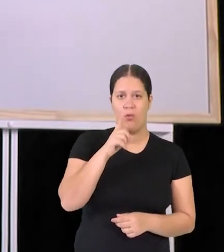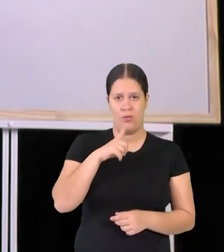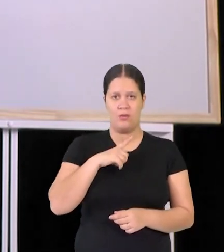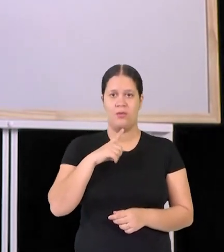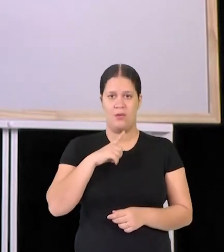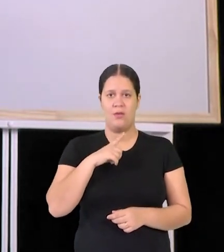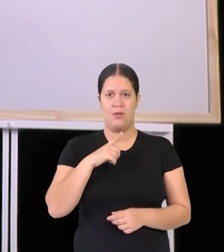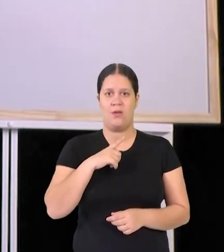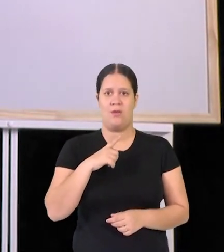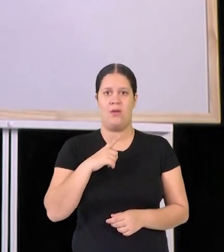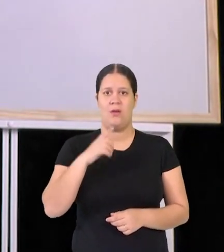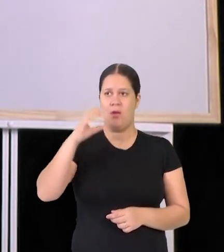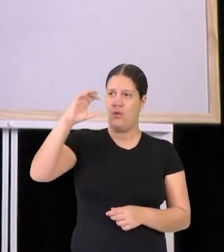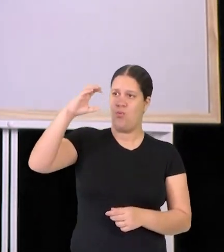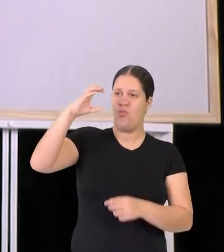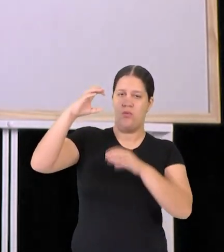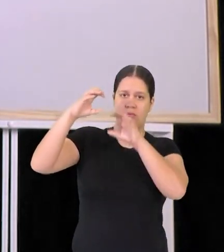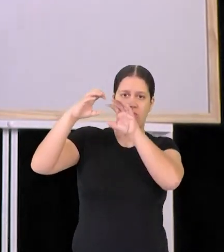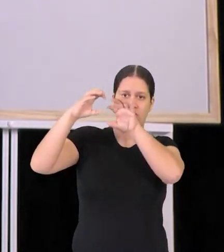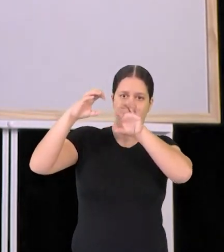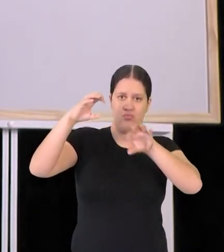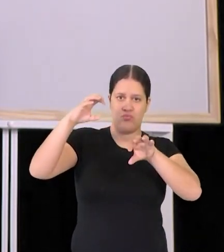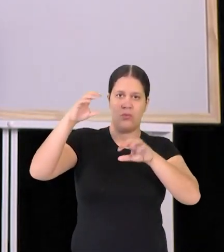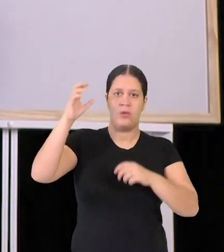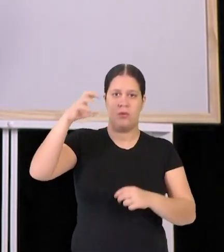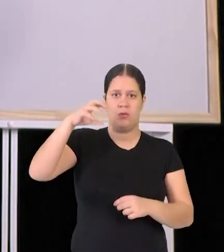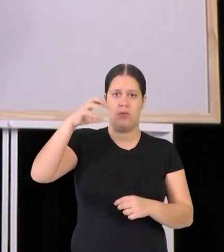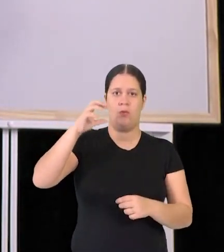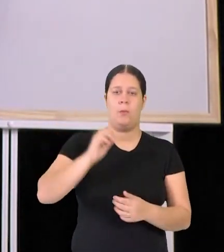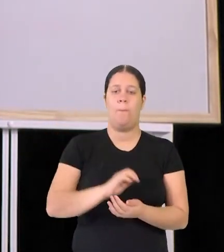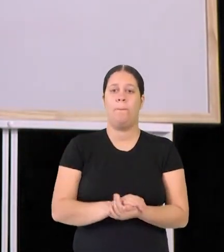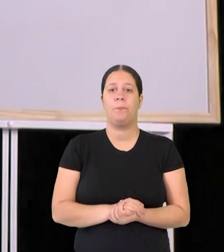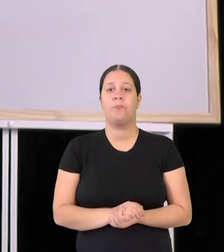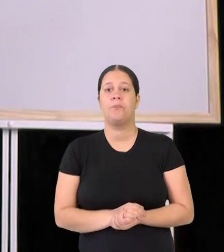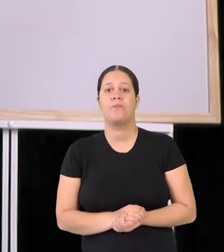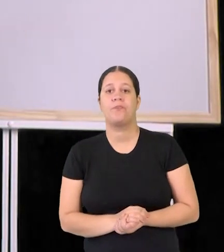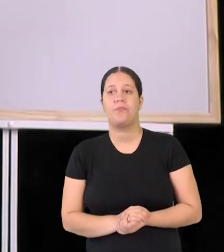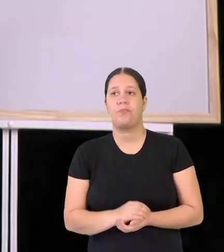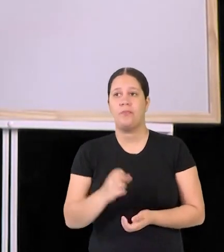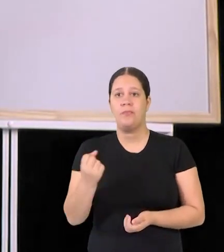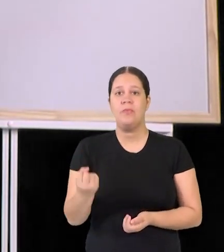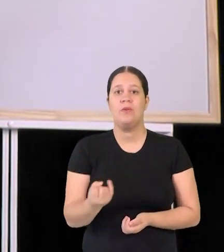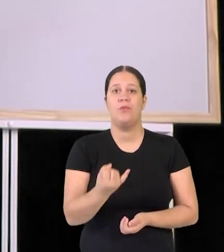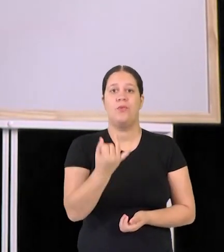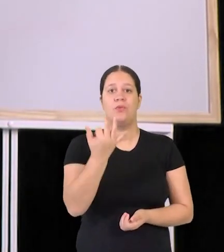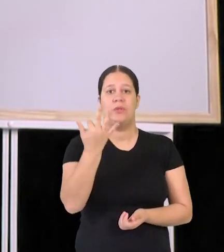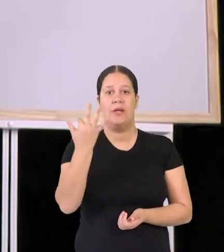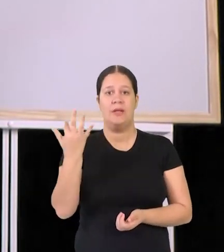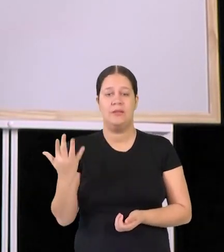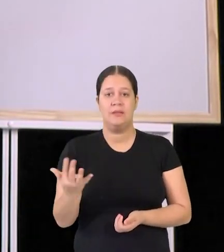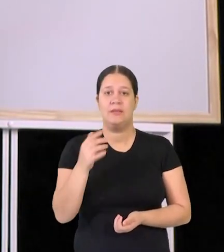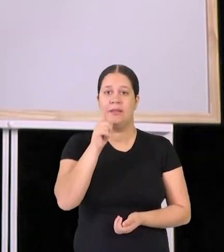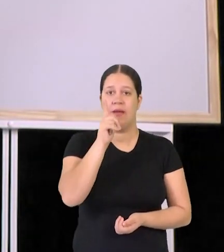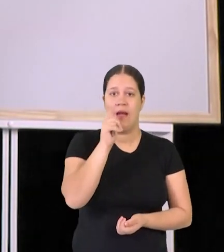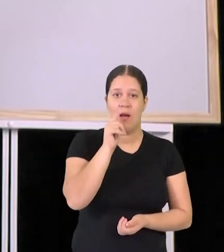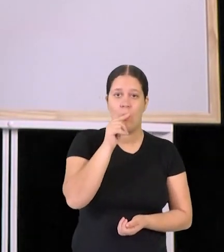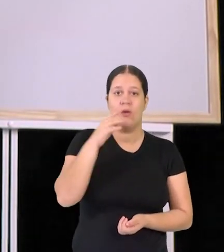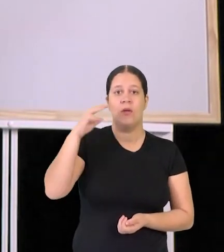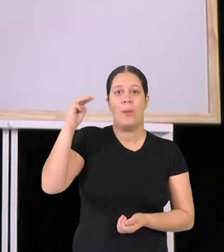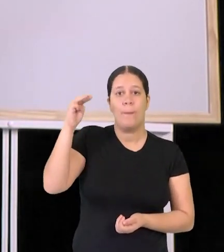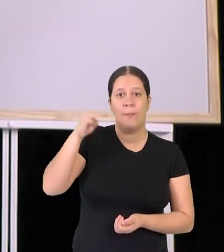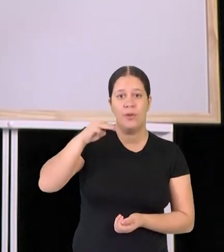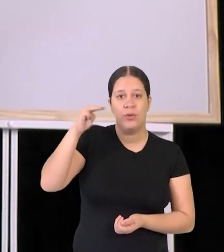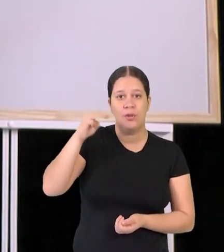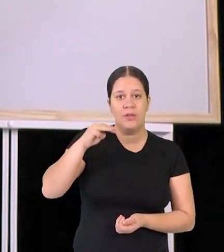por aquele chuveiro. Beleza? Então aqui, ó, eu tenho o seguinte. A quantidade de água que vai passar por minuto é